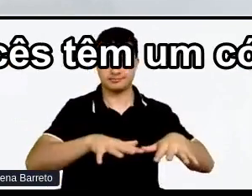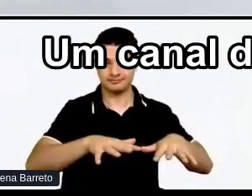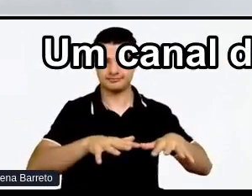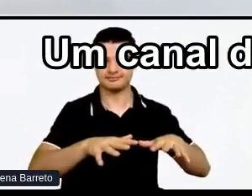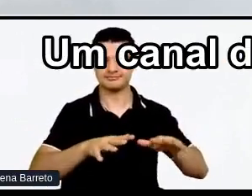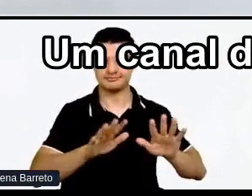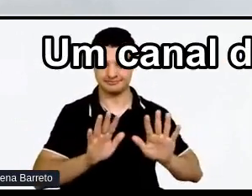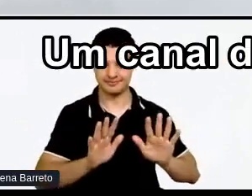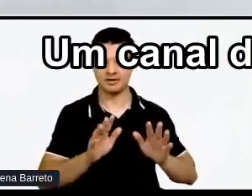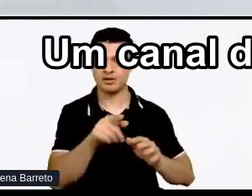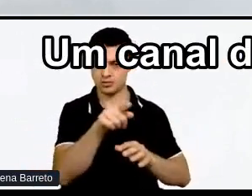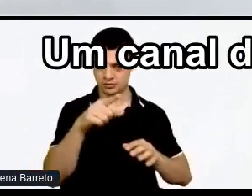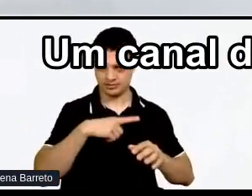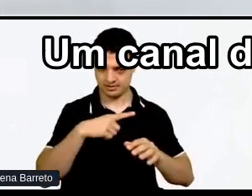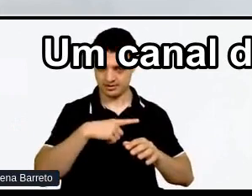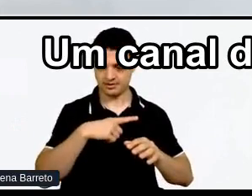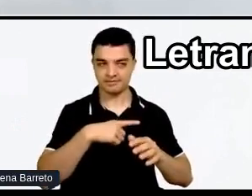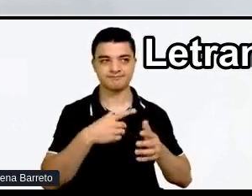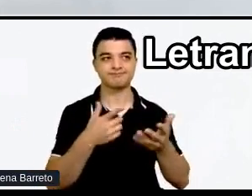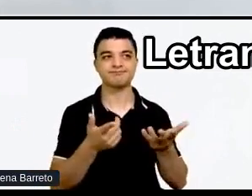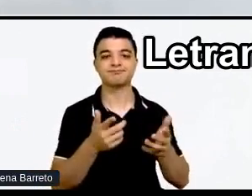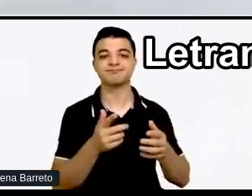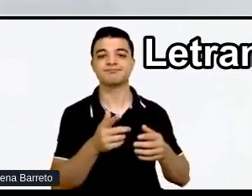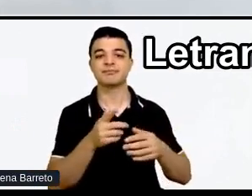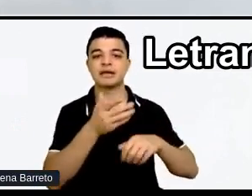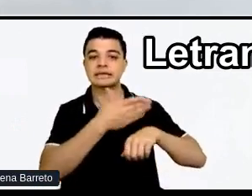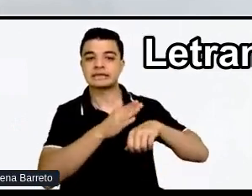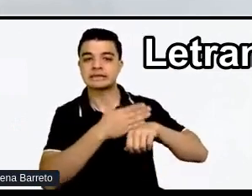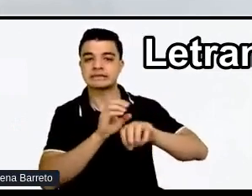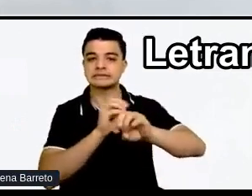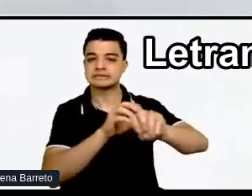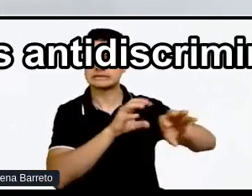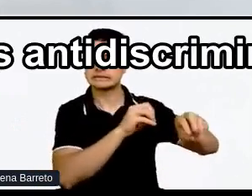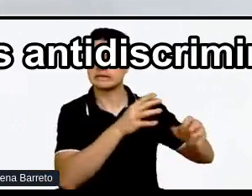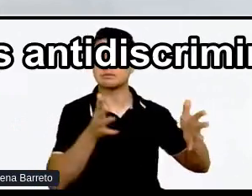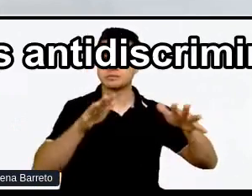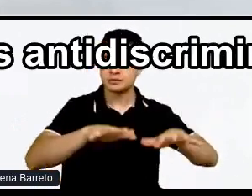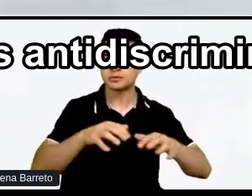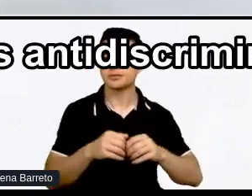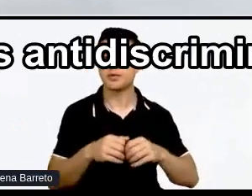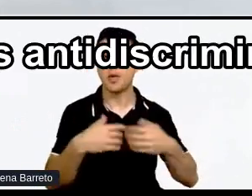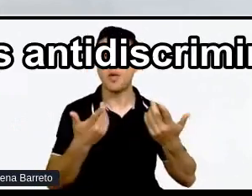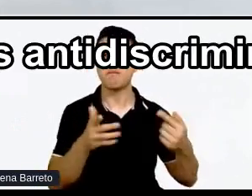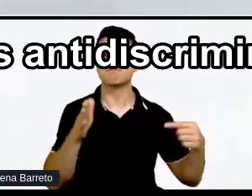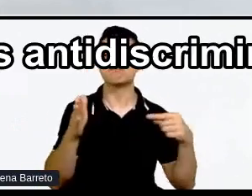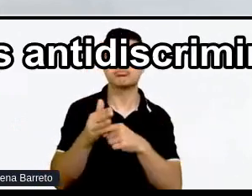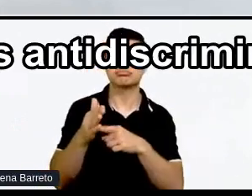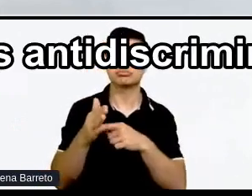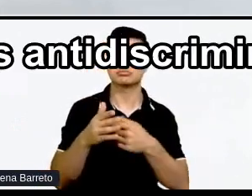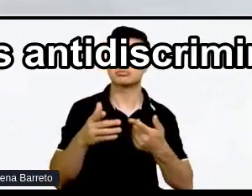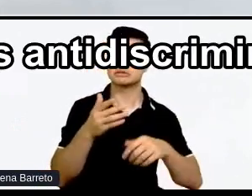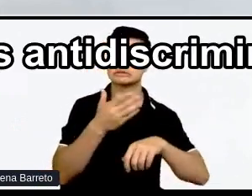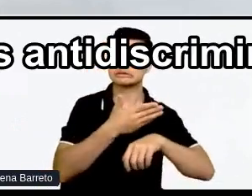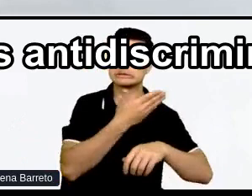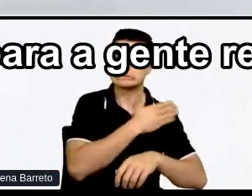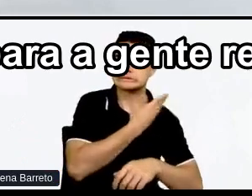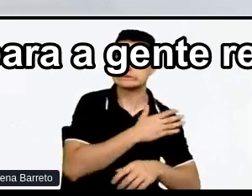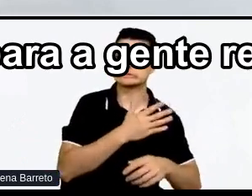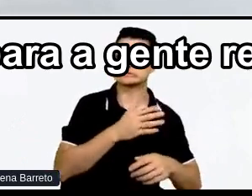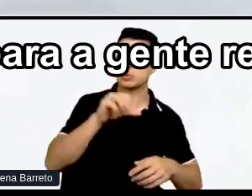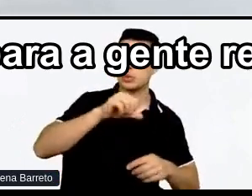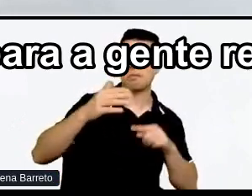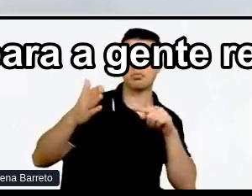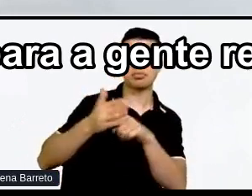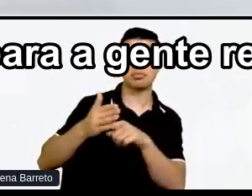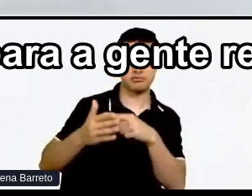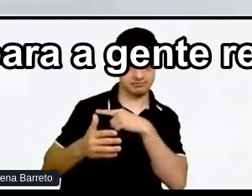conduta, um canal de denúncia, letramento? Então, políticas antidiscriminação são muito importantes para a gente